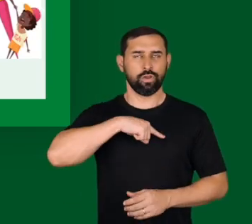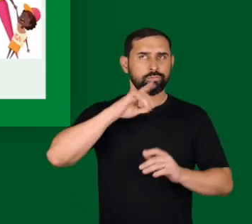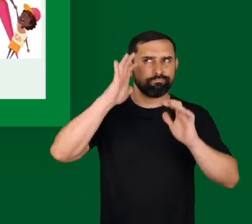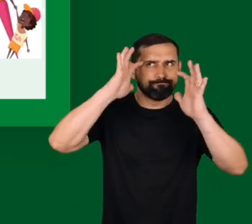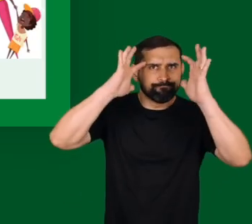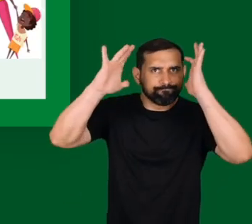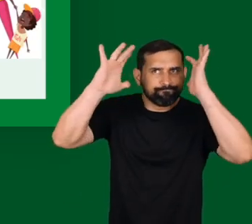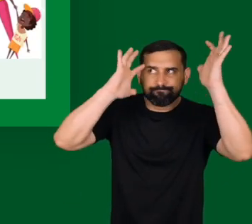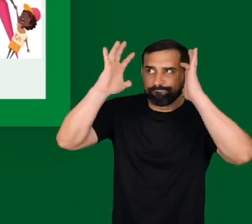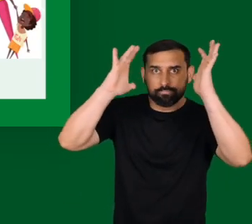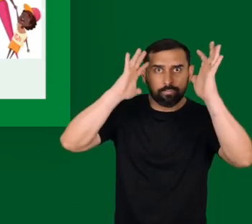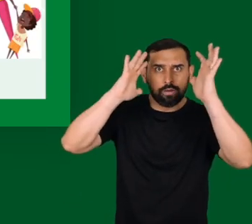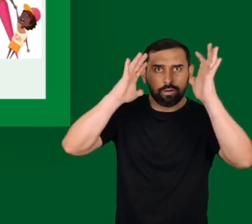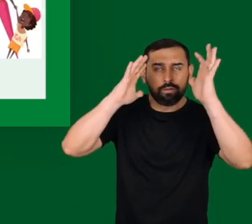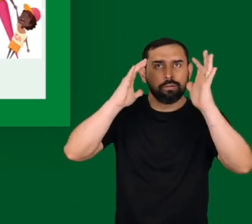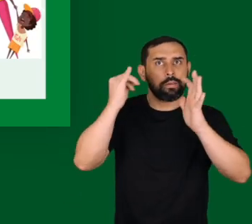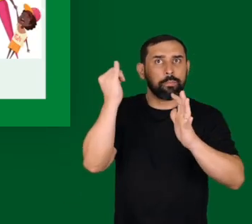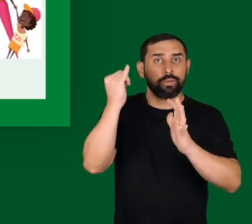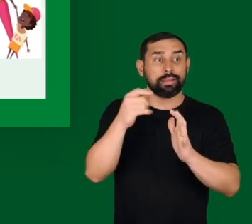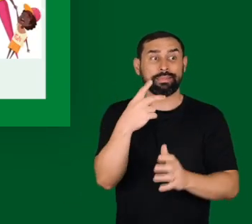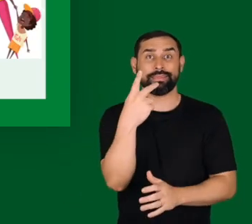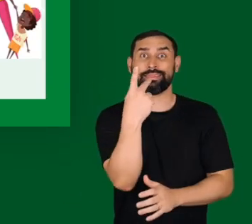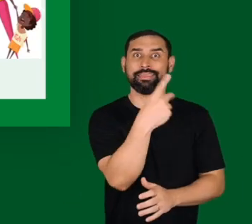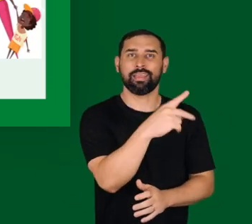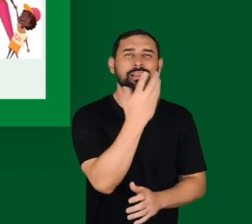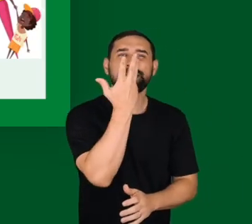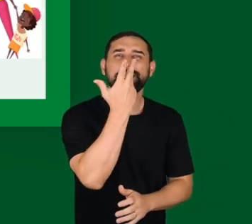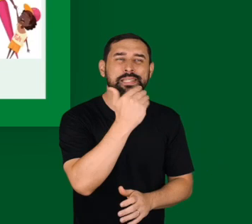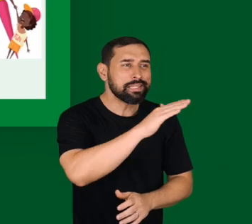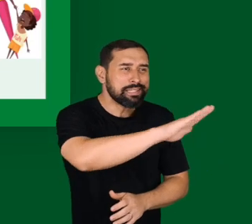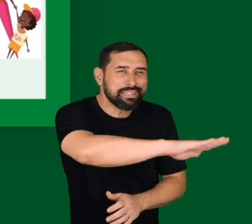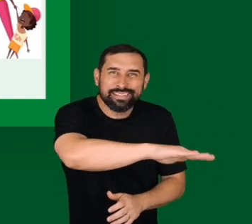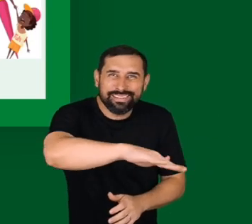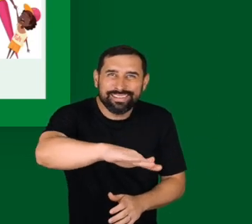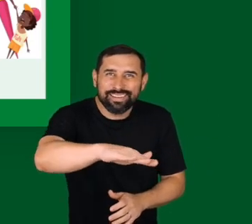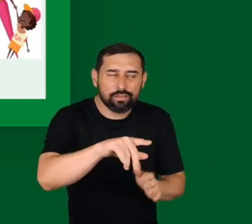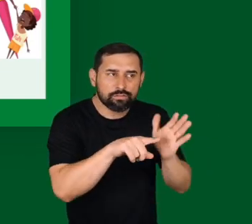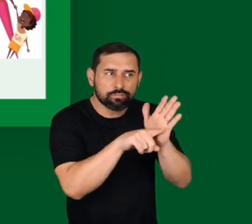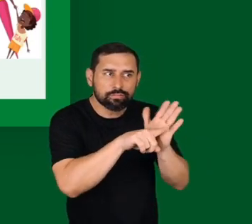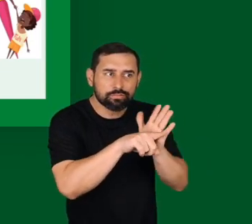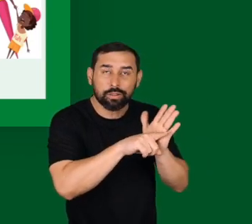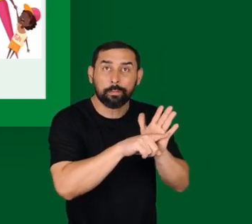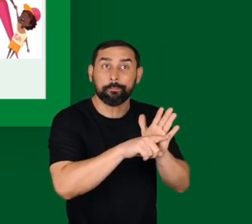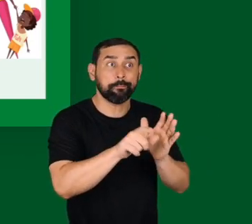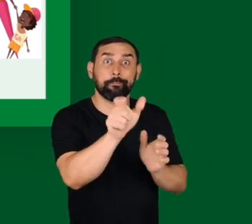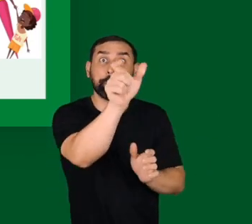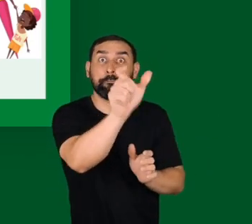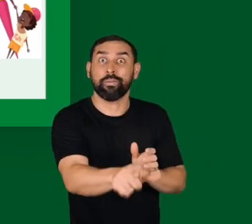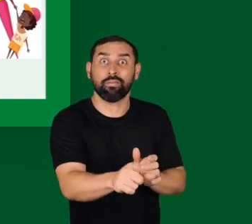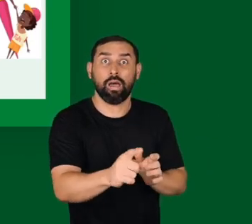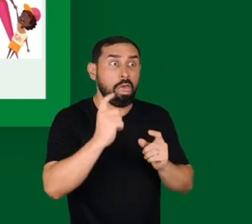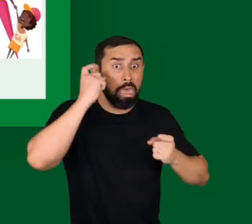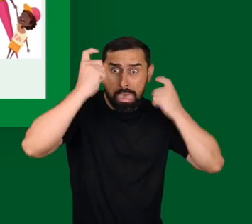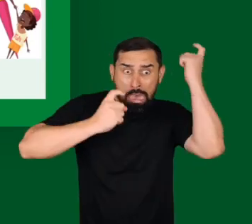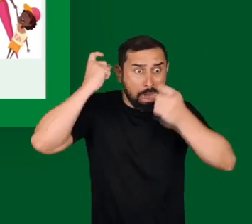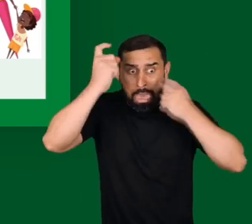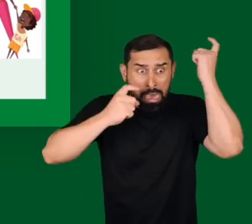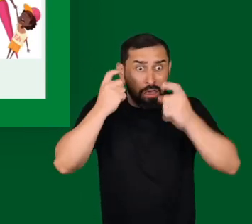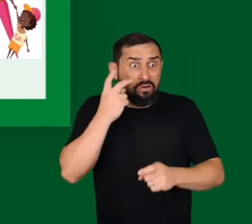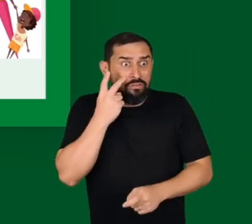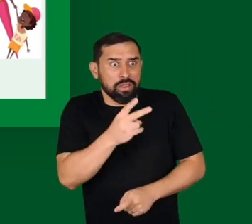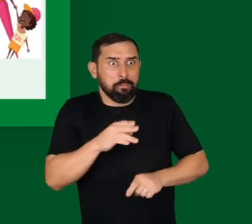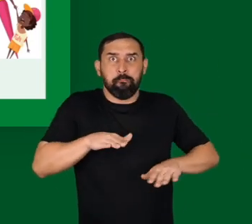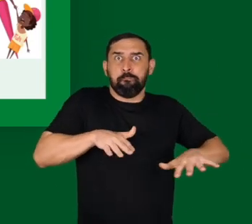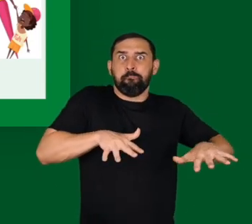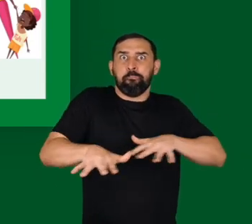Perguntas básicas que a gente tem que fazer, né, para poder avaliar aquela criança, para o acompanhante que às vezes chega